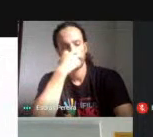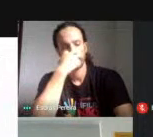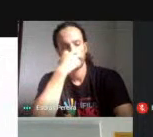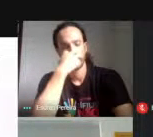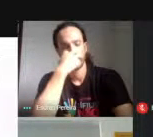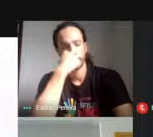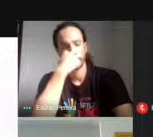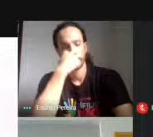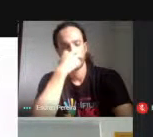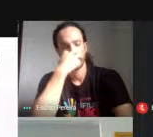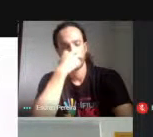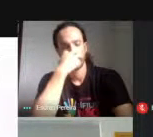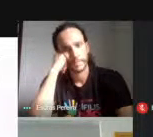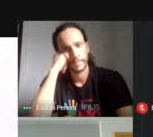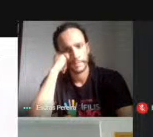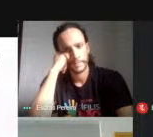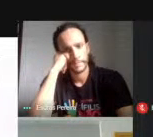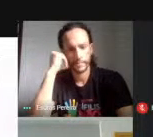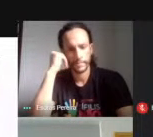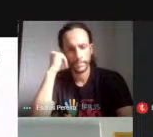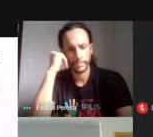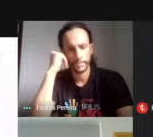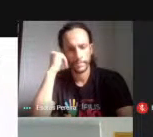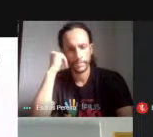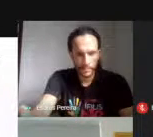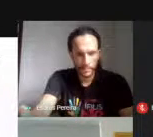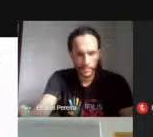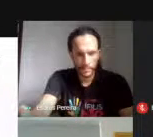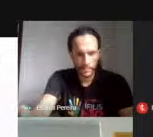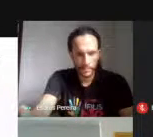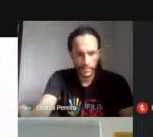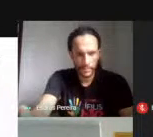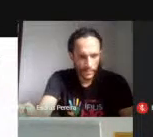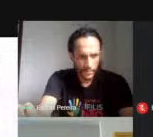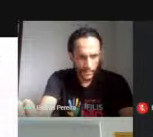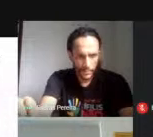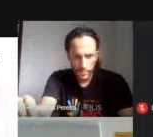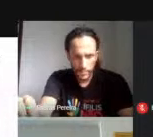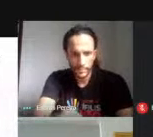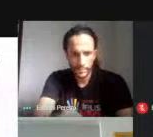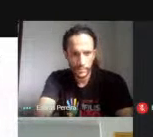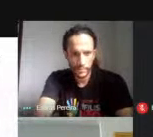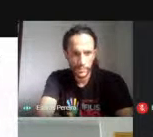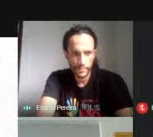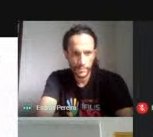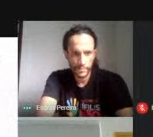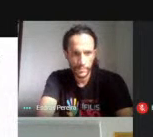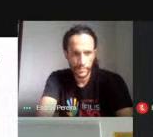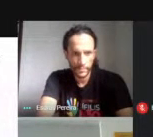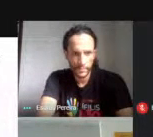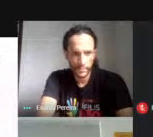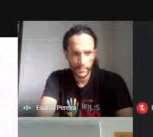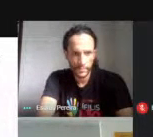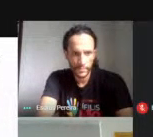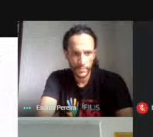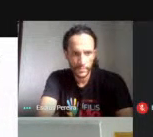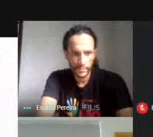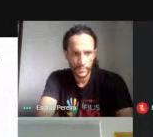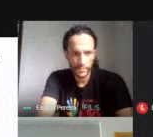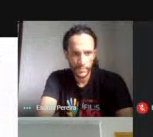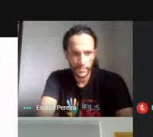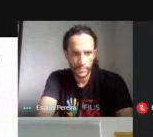as que são tratáveis, mas HIV, o tratamento oportuno e precoce também torna-se uma forma de